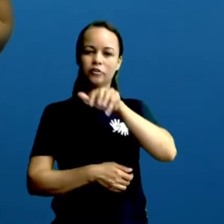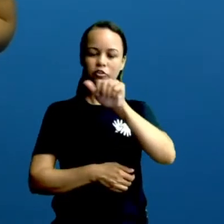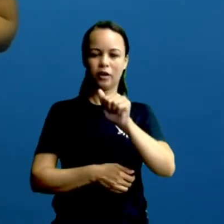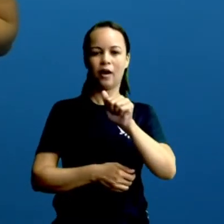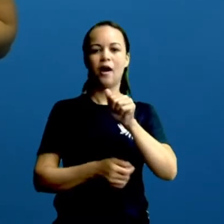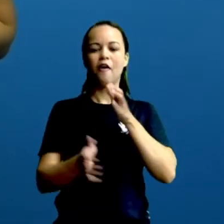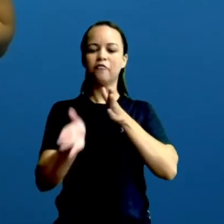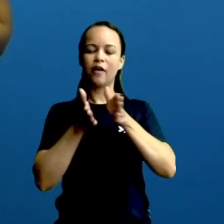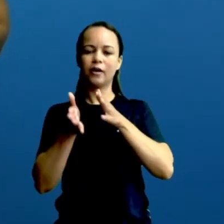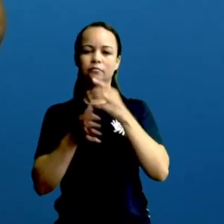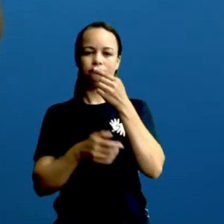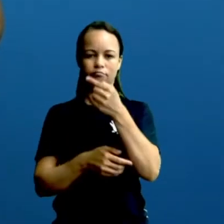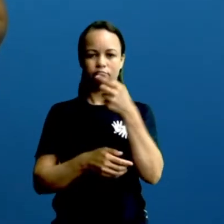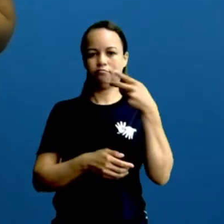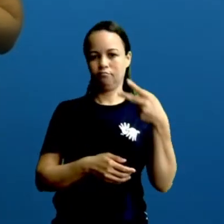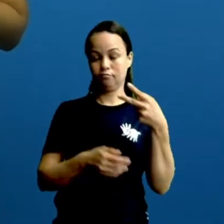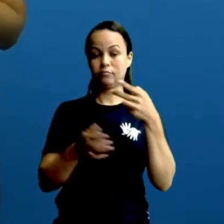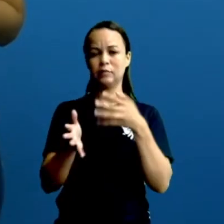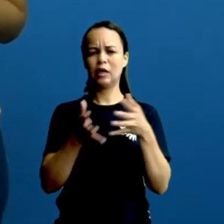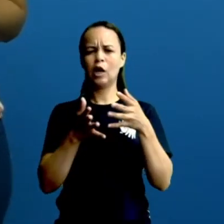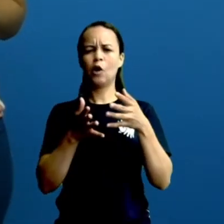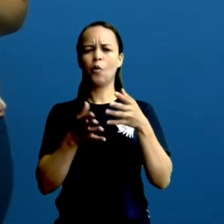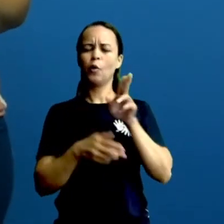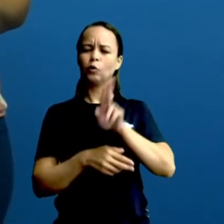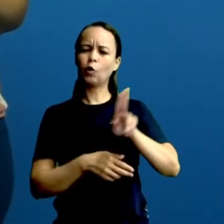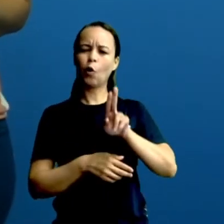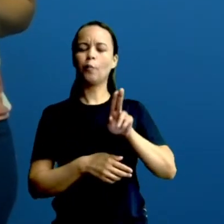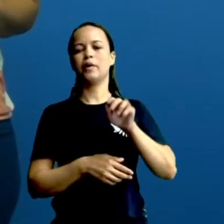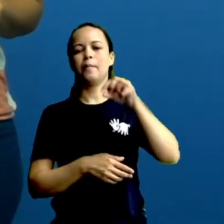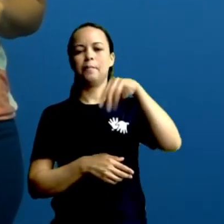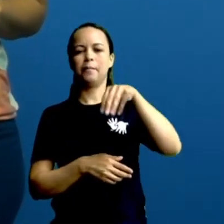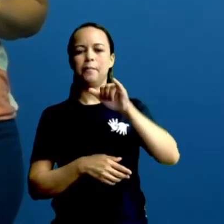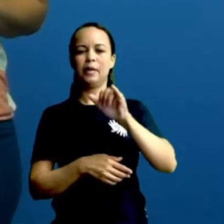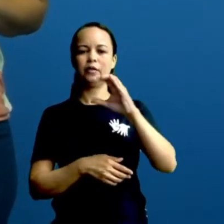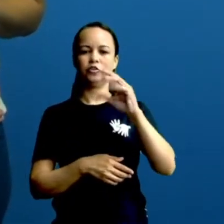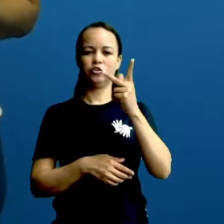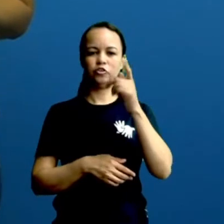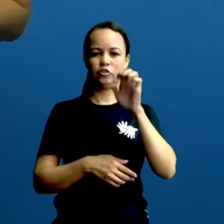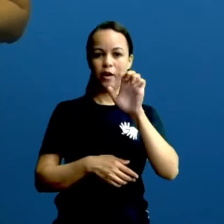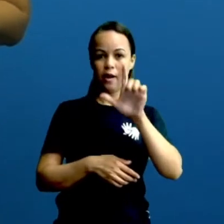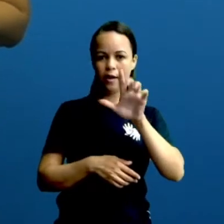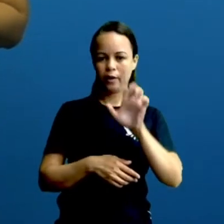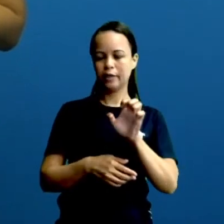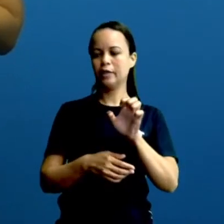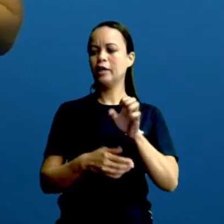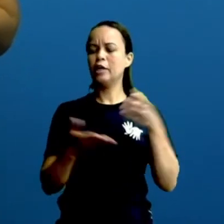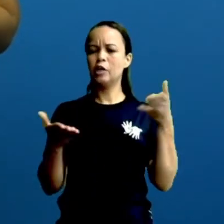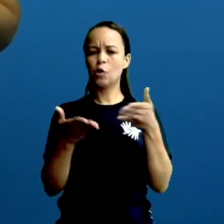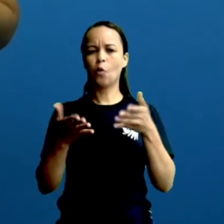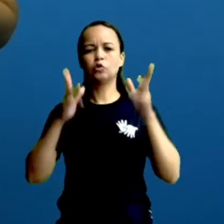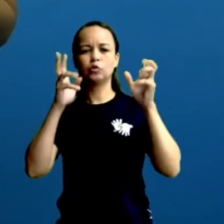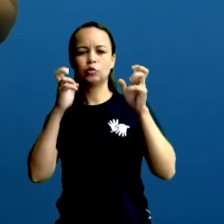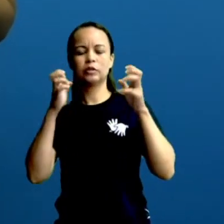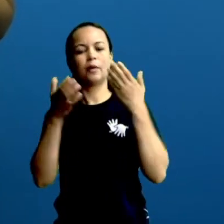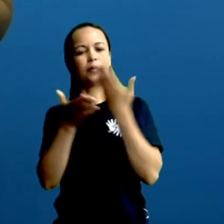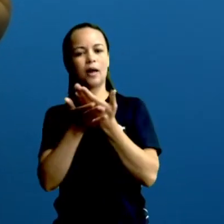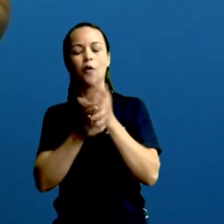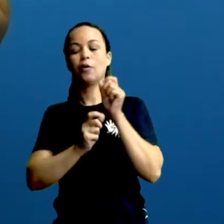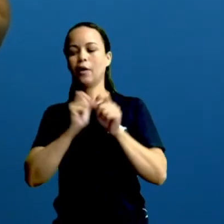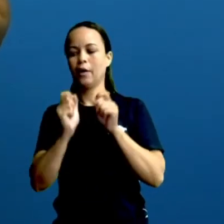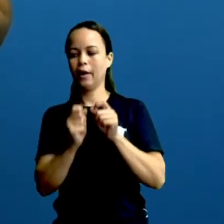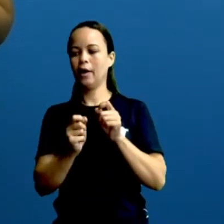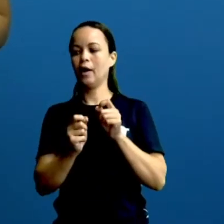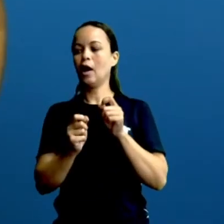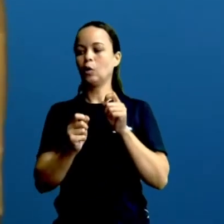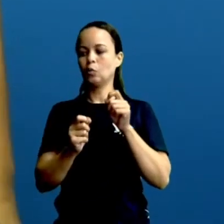2. Eu me chamo Michele e o tema da nossa aula de hoje é Domínio Natural do Espaço Geográfico, Região